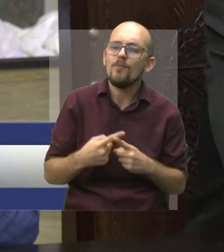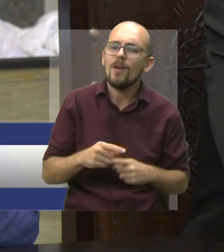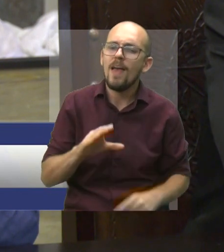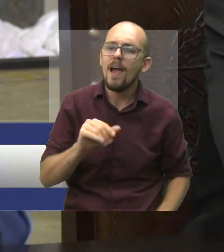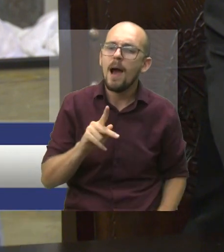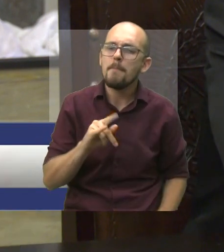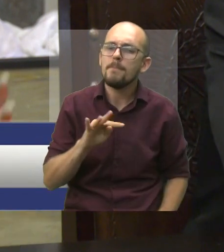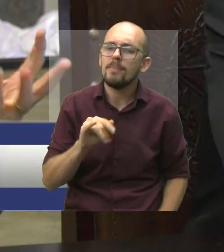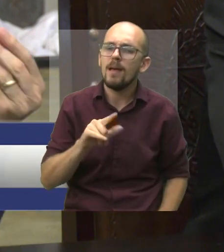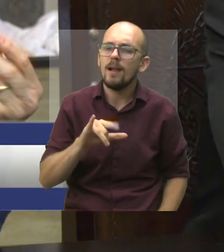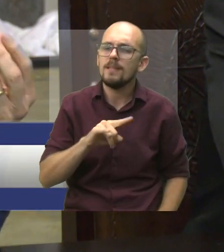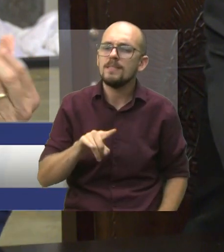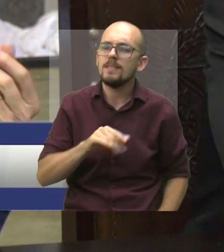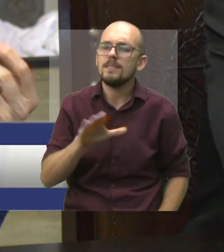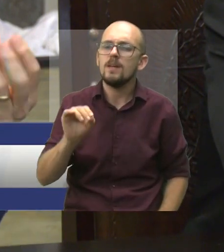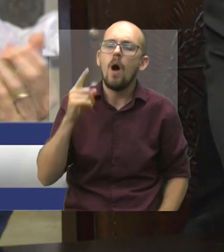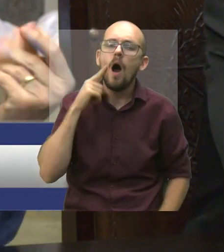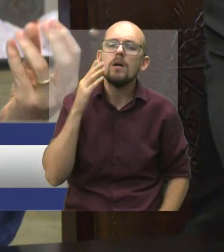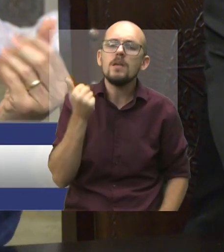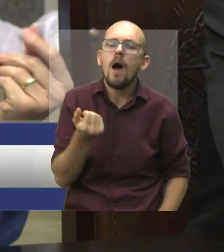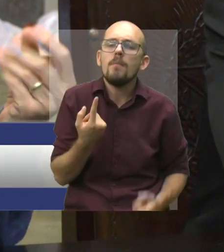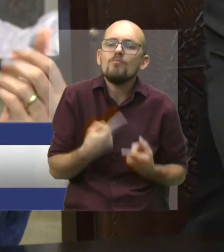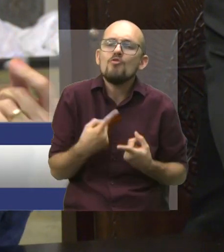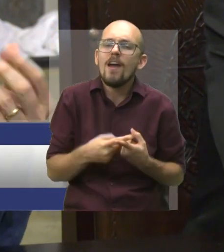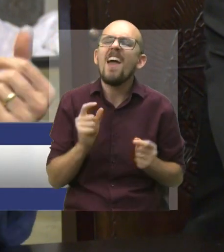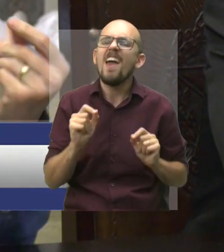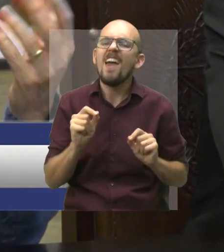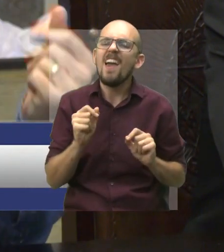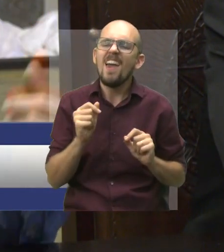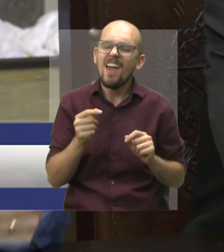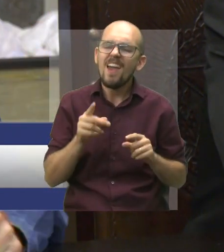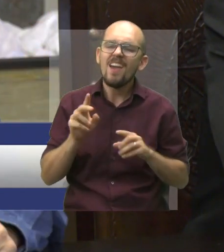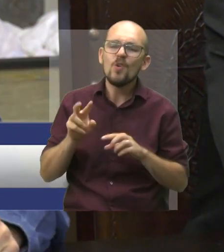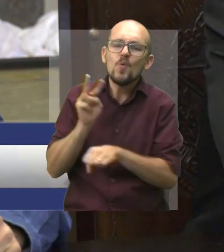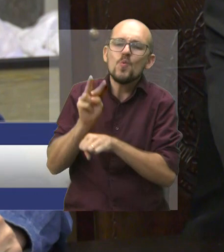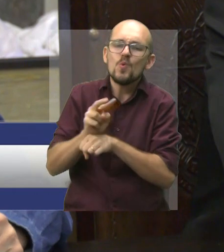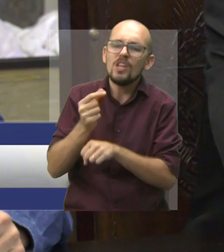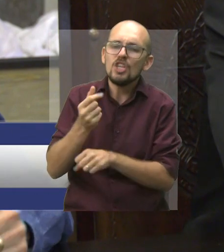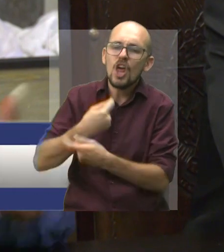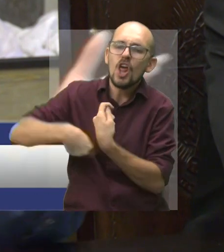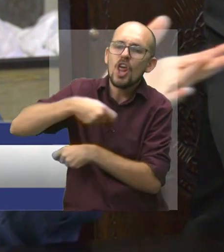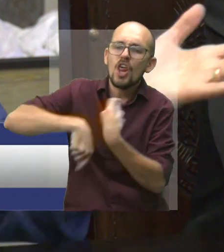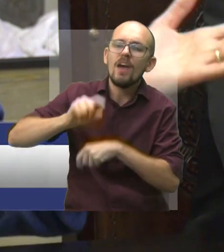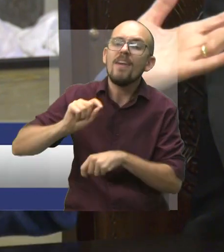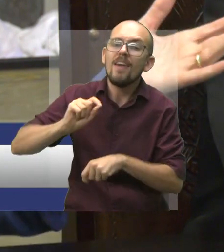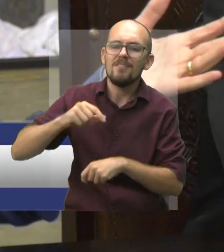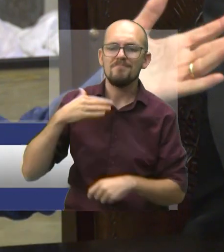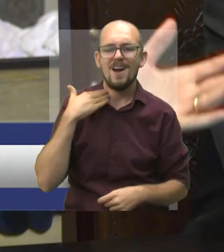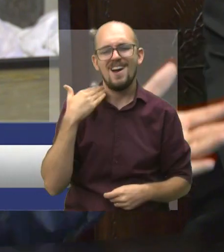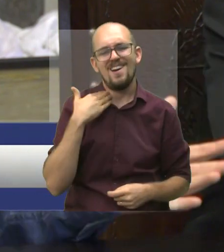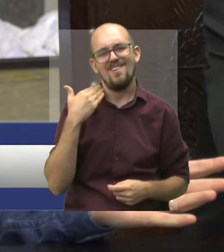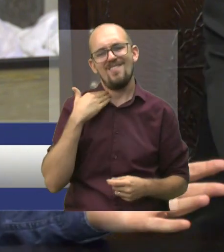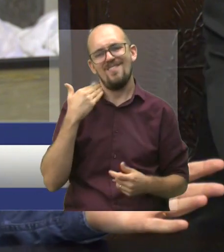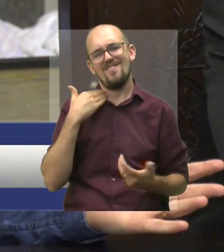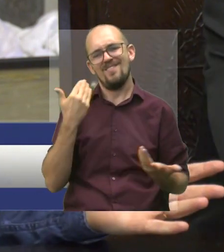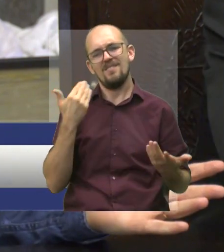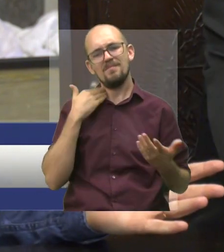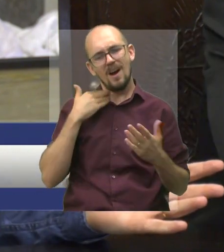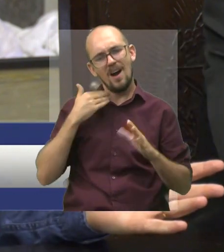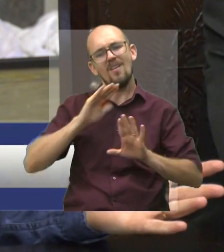Sabe? Quem mexe com o sistema de capitalização financeiro? Os bancos, é